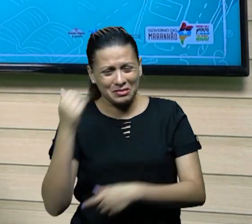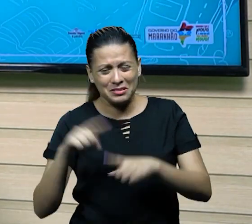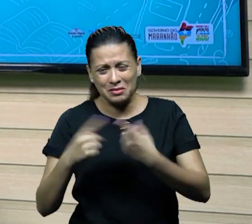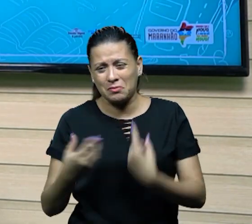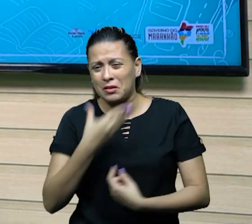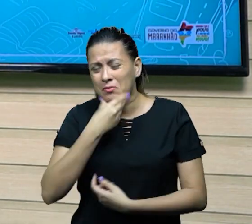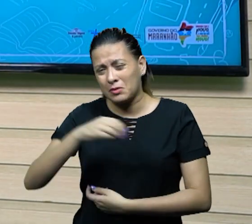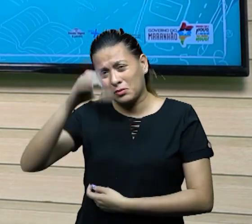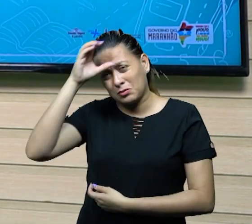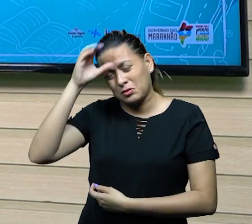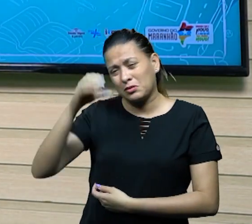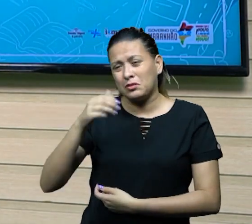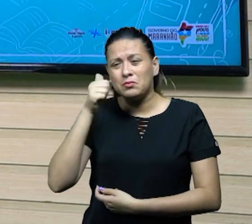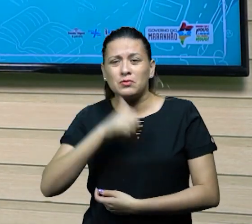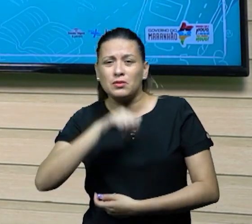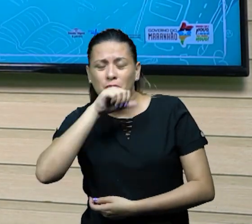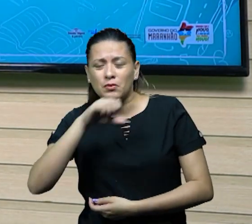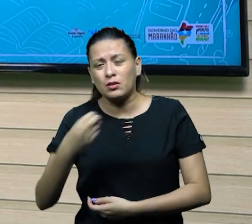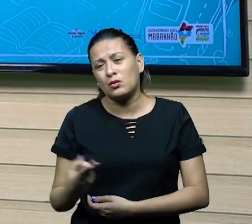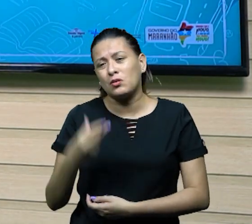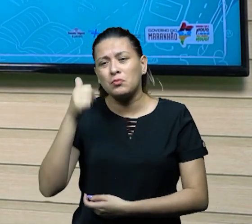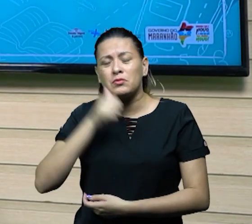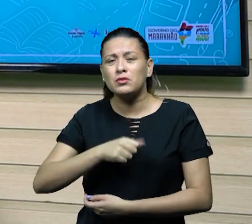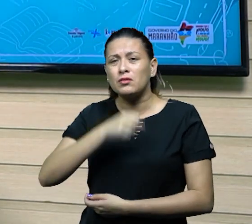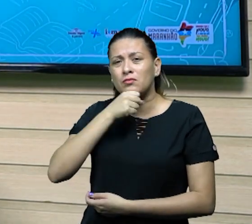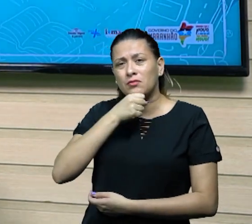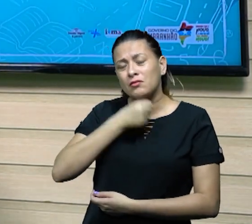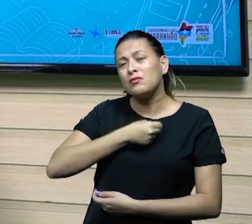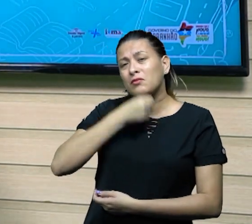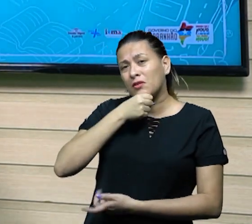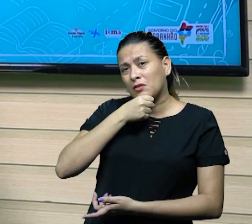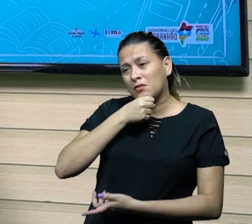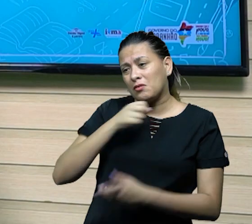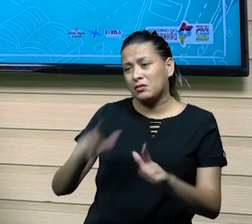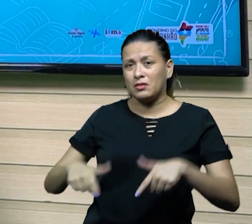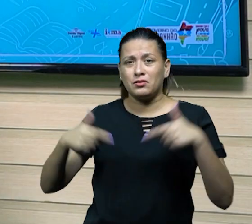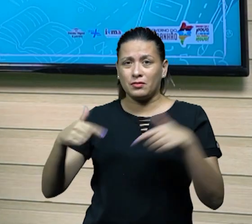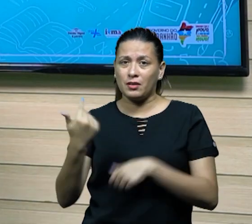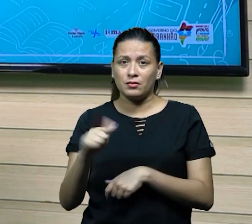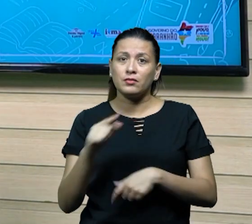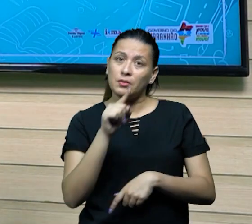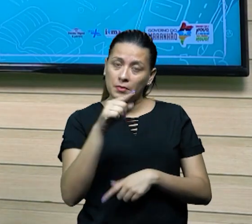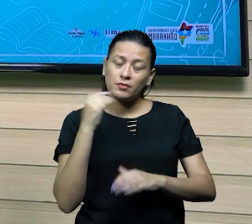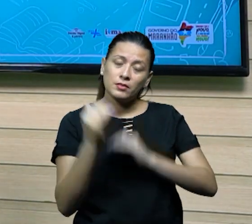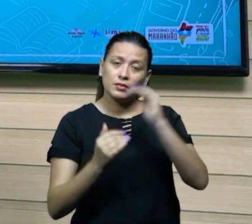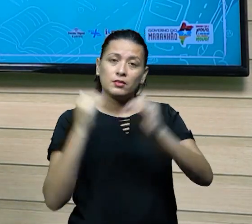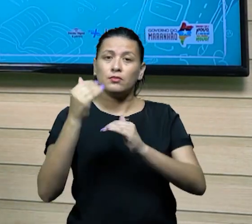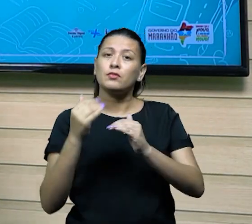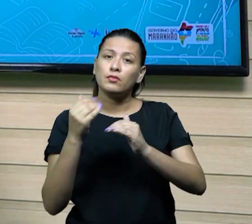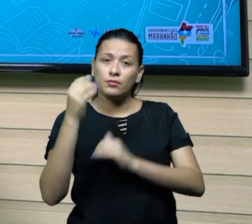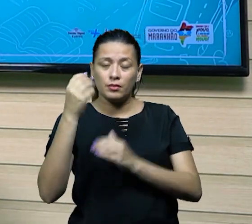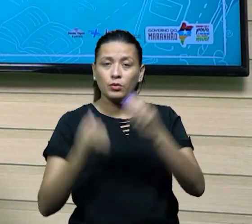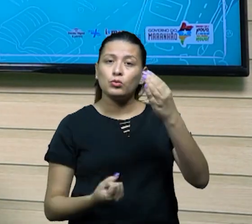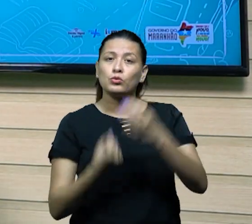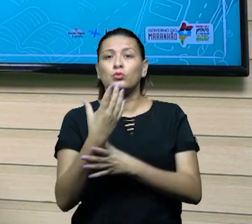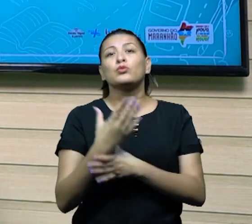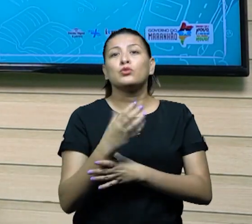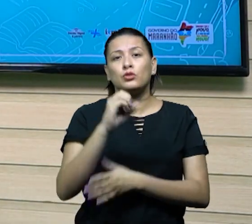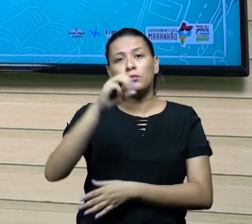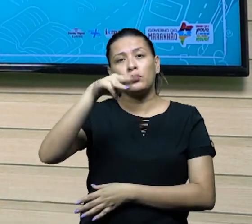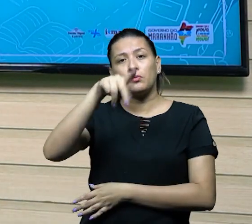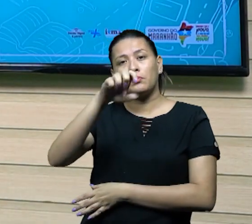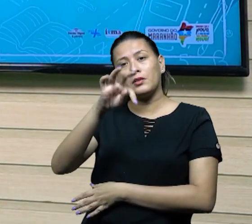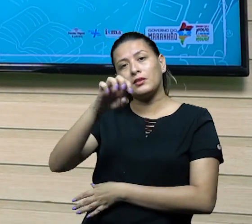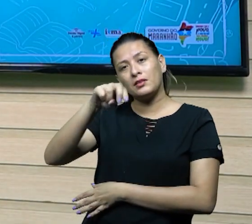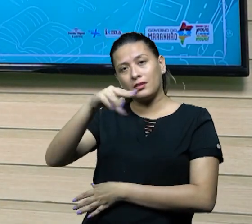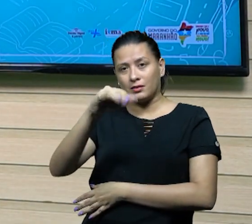sei cozinhar, mas meu tio, minha mãe, meu avô, minha avó vai me ensinar a cozinhar. Tu não vai pegar o certificado, mas tu desenvolveu uma competência do